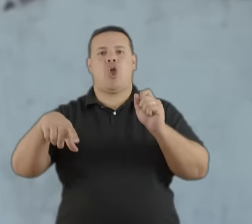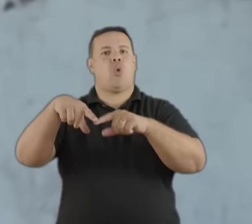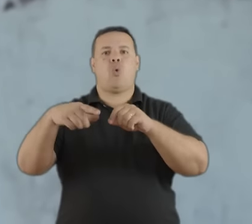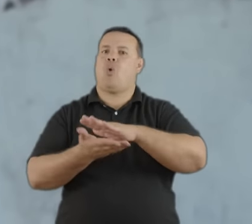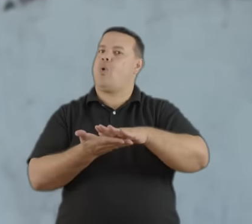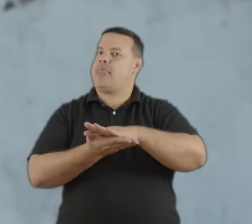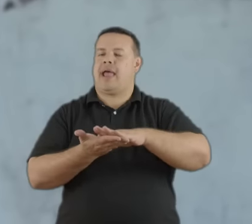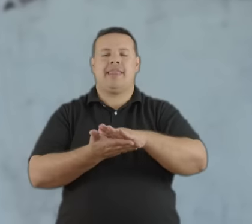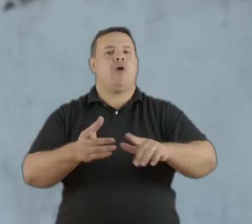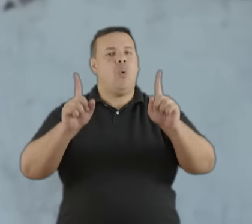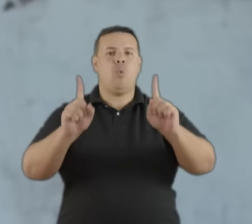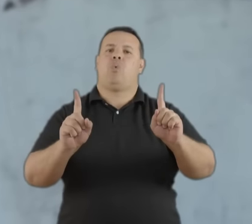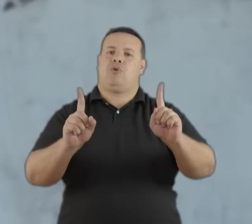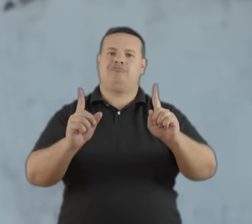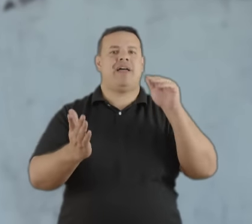1-1.